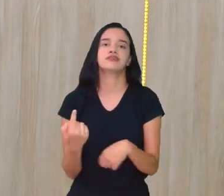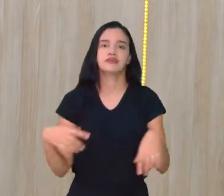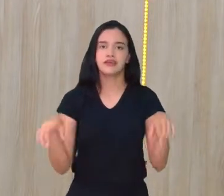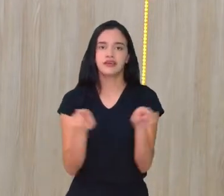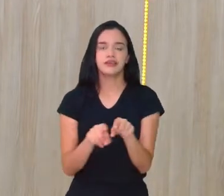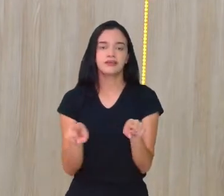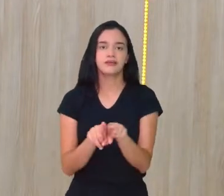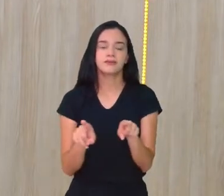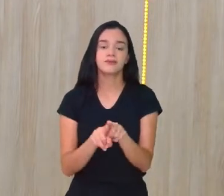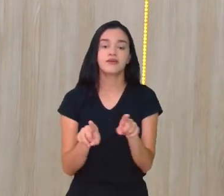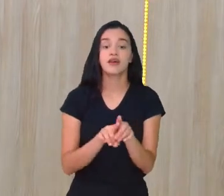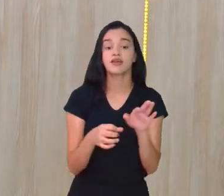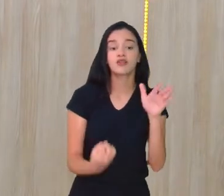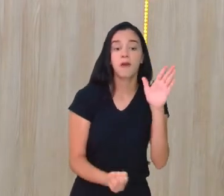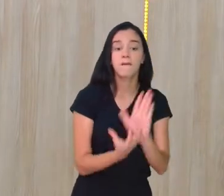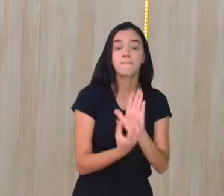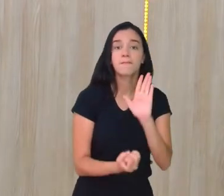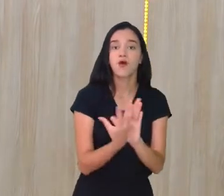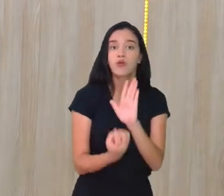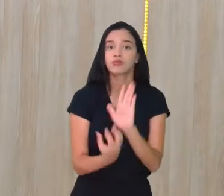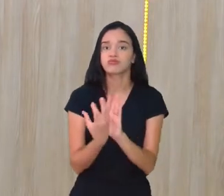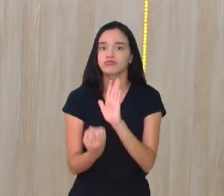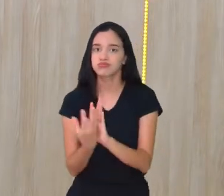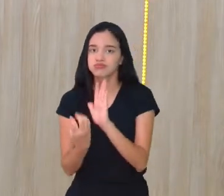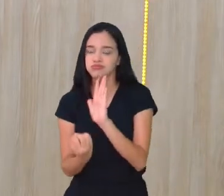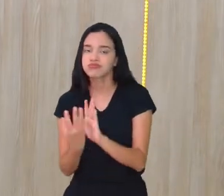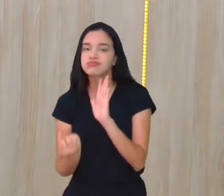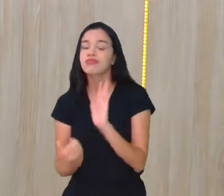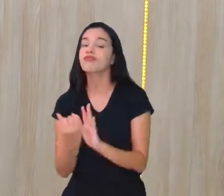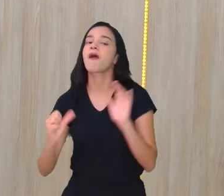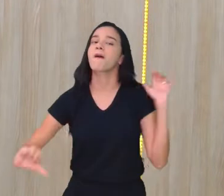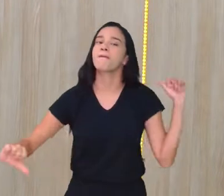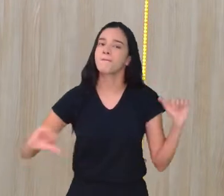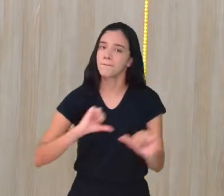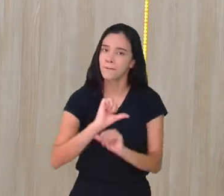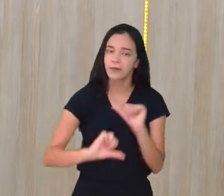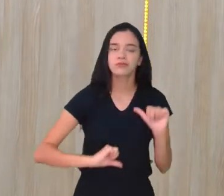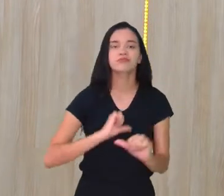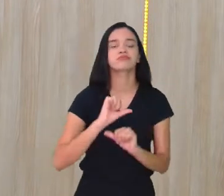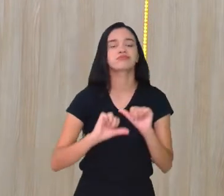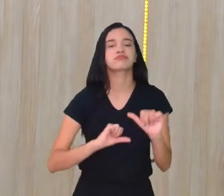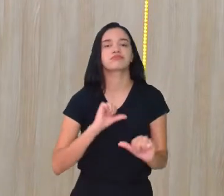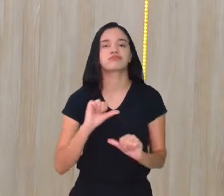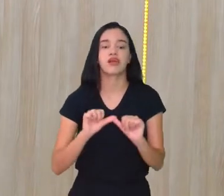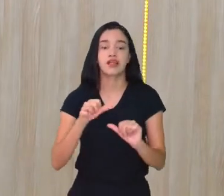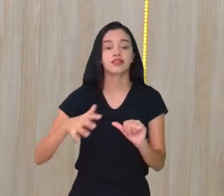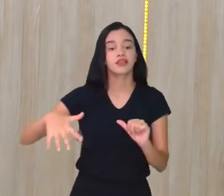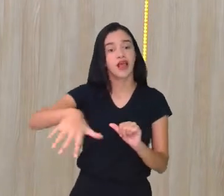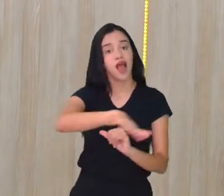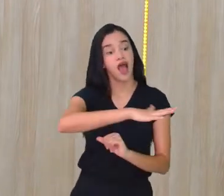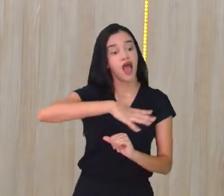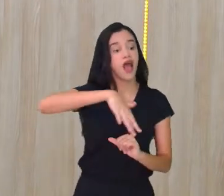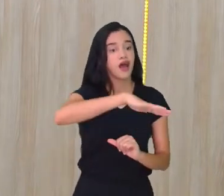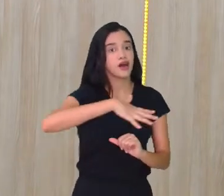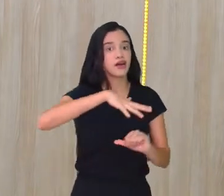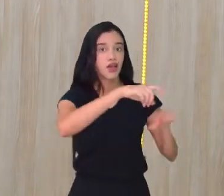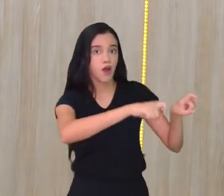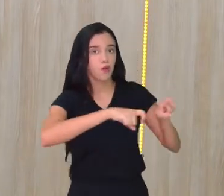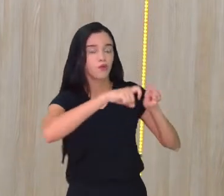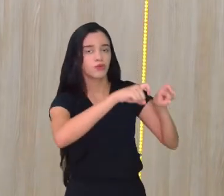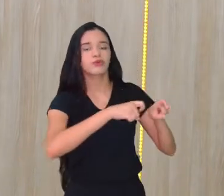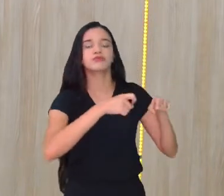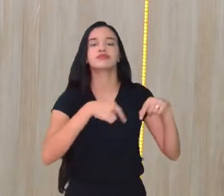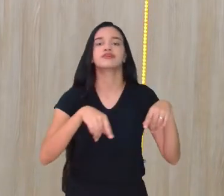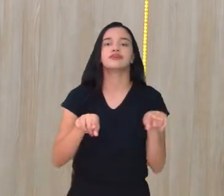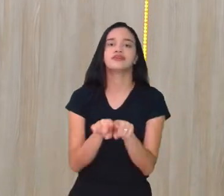do modo de produção, né, trabalhista, que é alterado naquele ambiente rural e